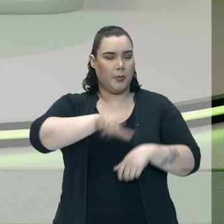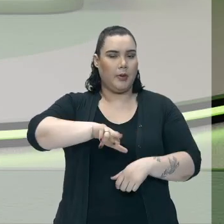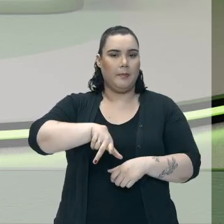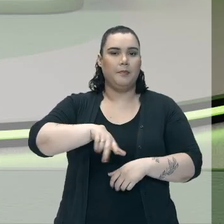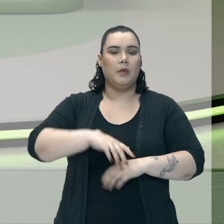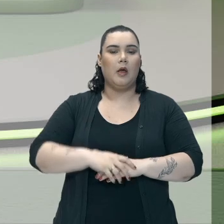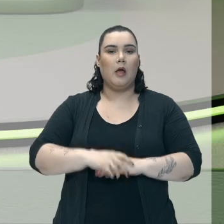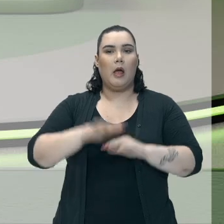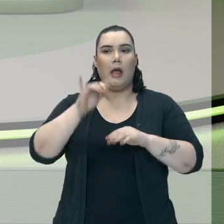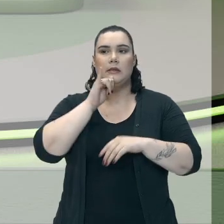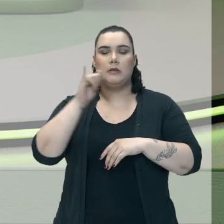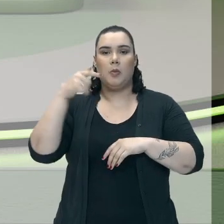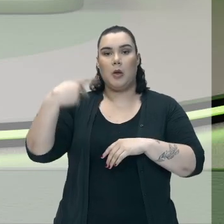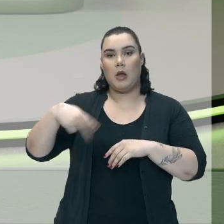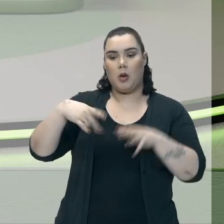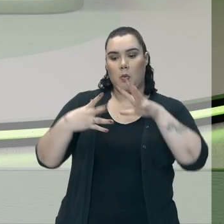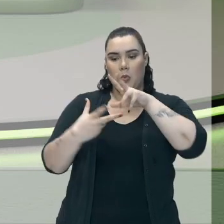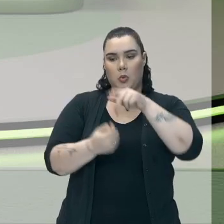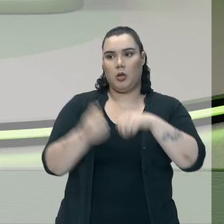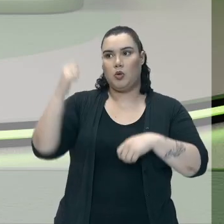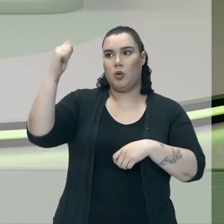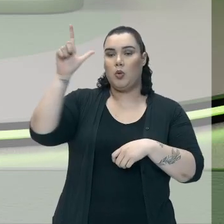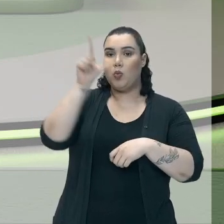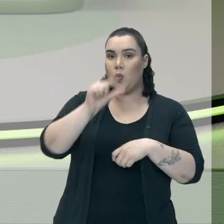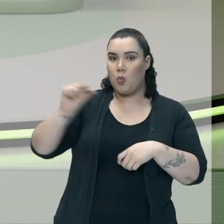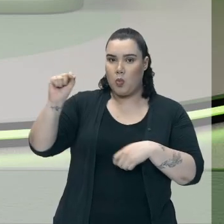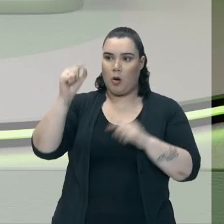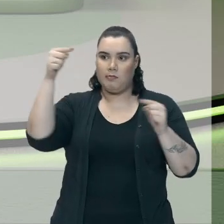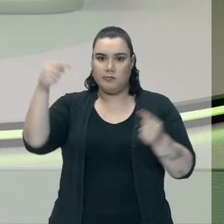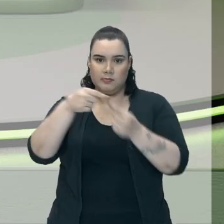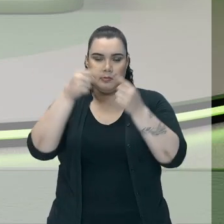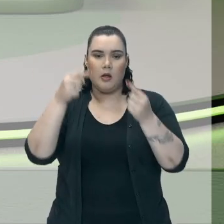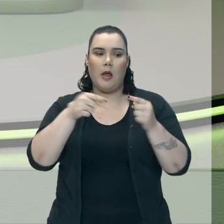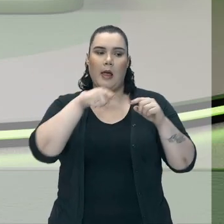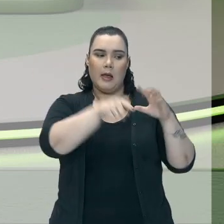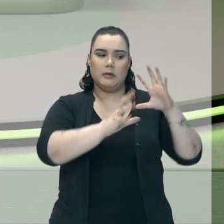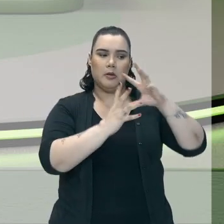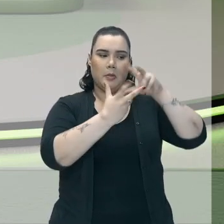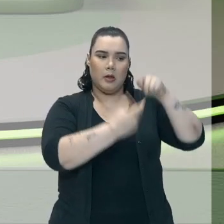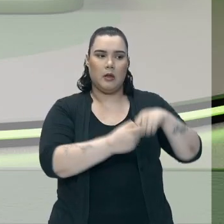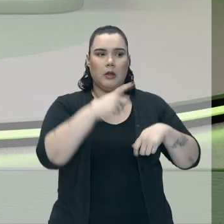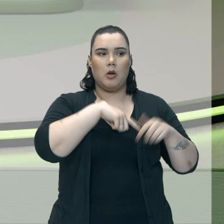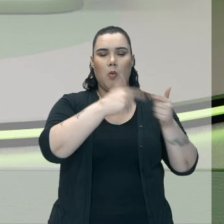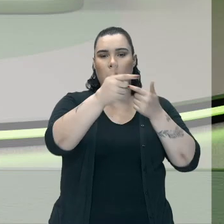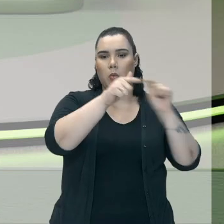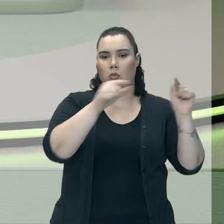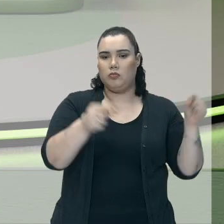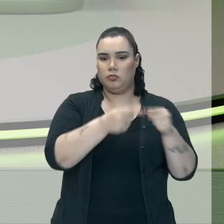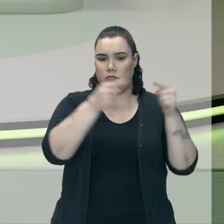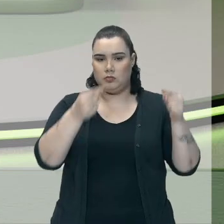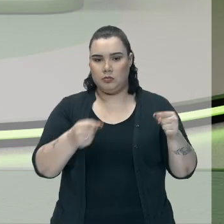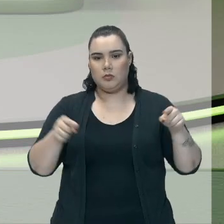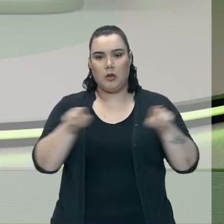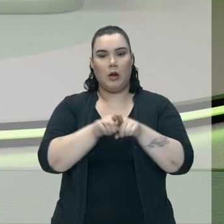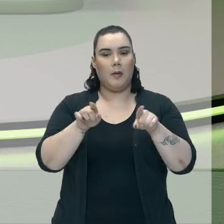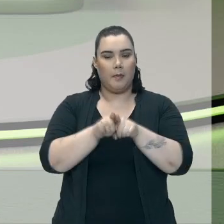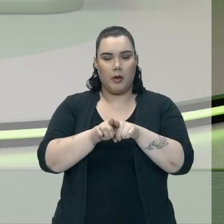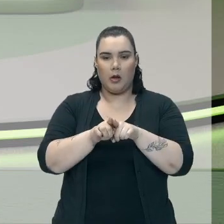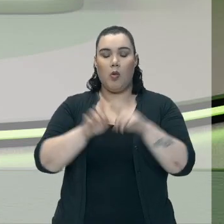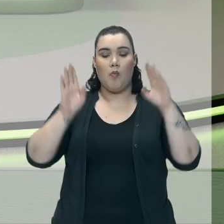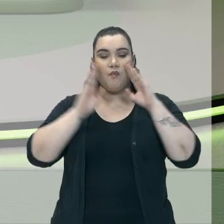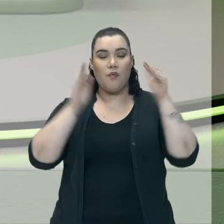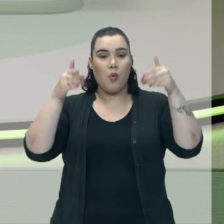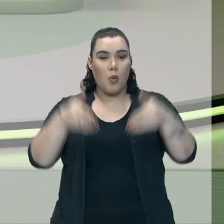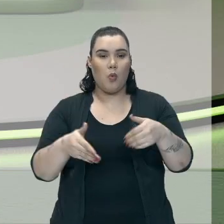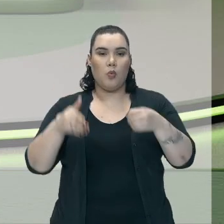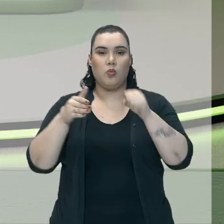um satélite natural, tá, pessoal? E outros objetos relacionados com maior ênfase no